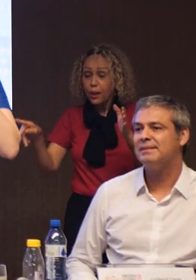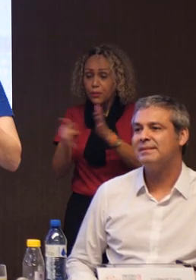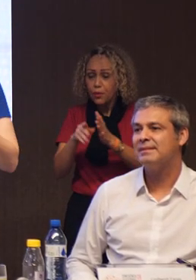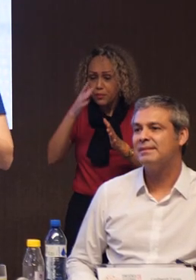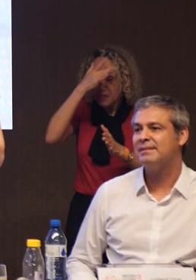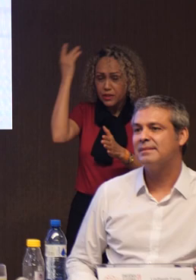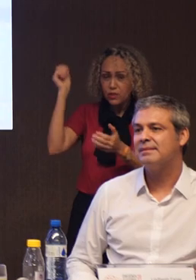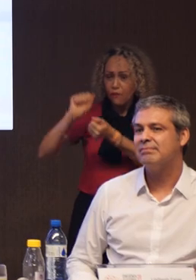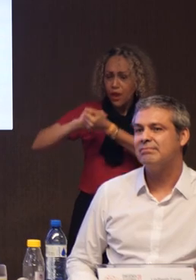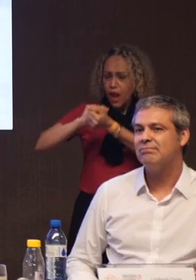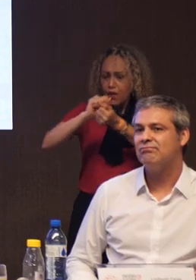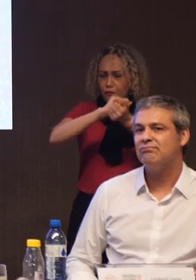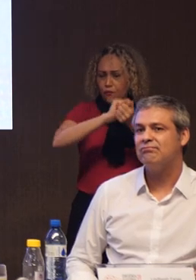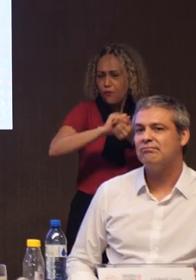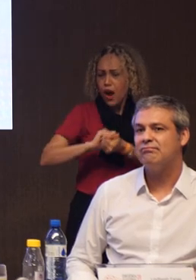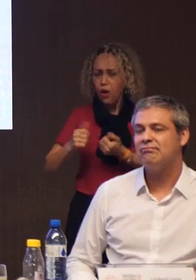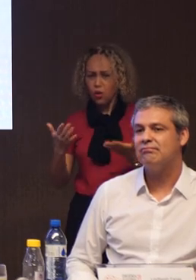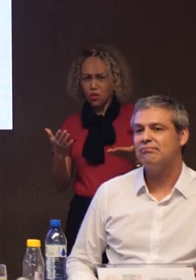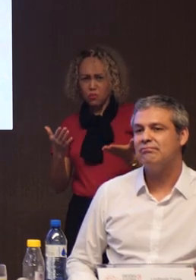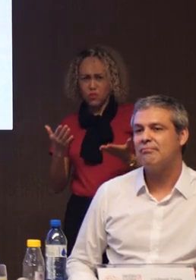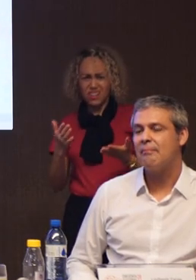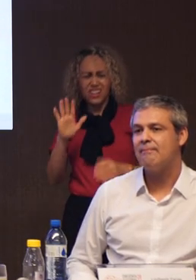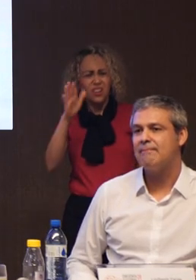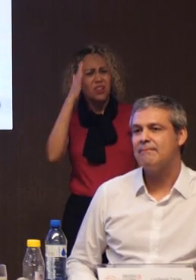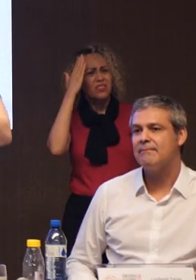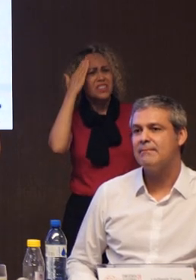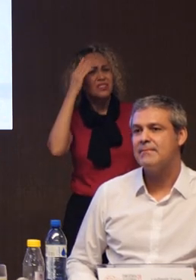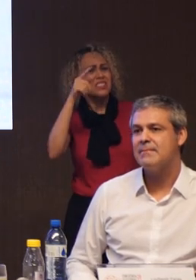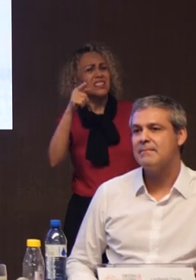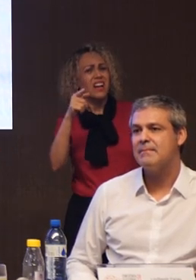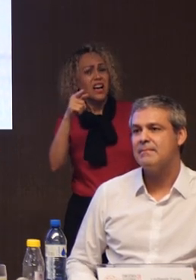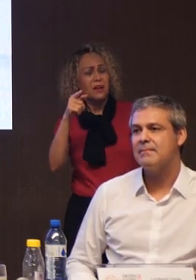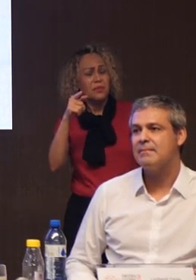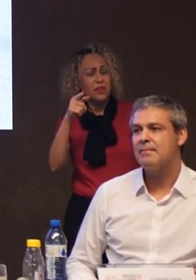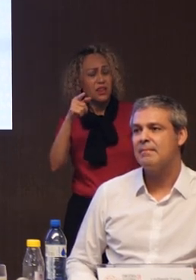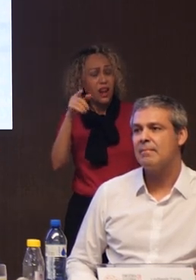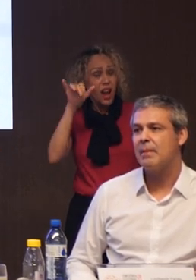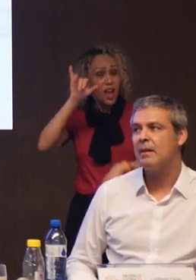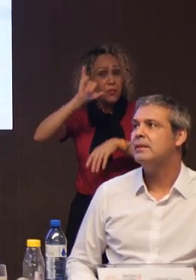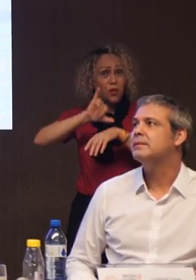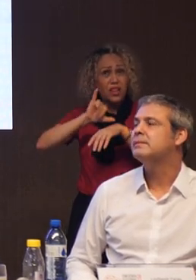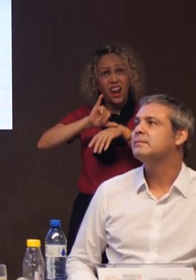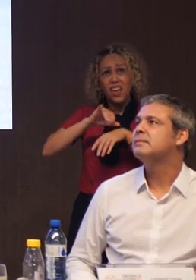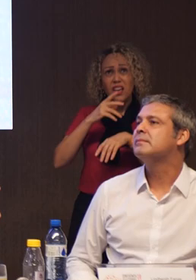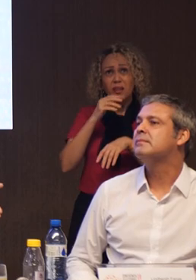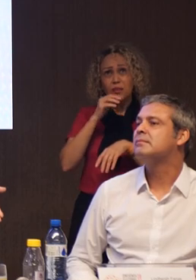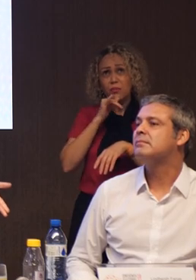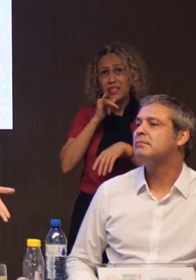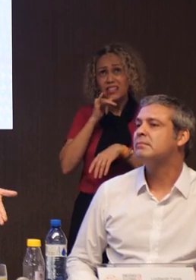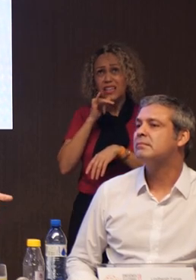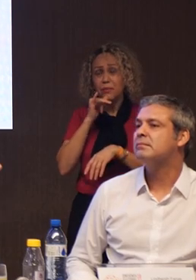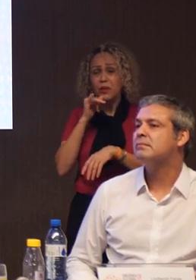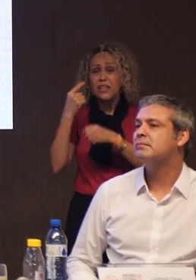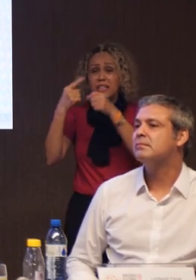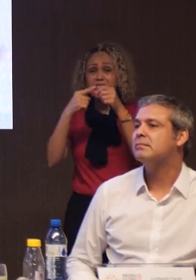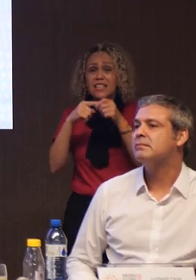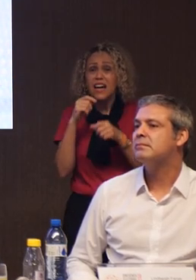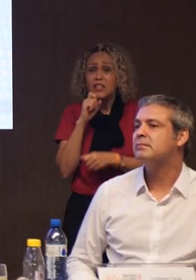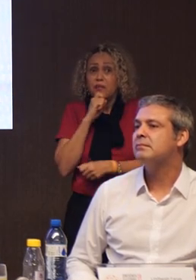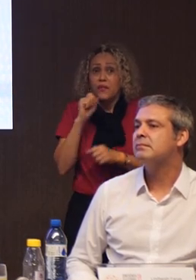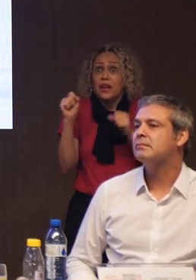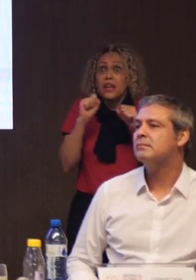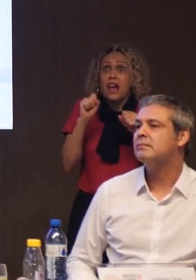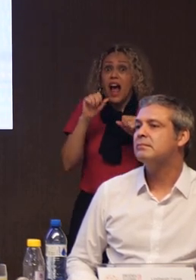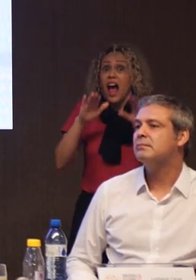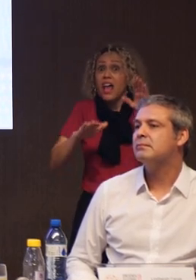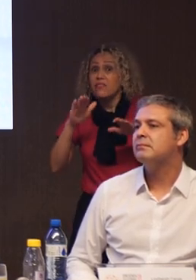ano. Vocês não imaginam como é difícil secar a roupa. Eu acho que nós podemos fazer propostas que as pessoas tenham onde levar